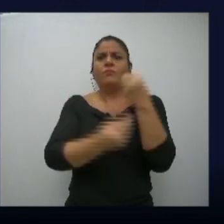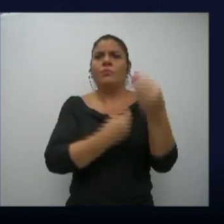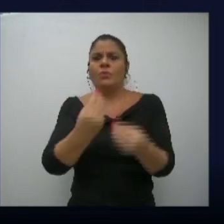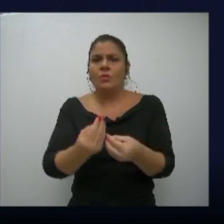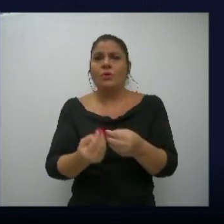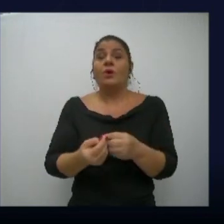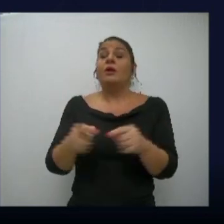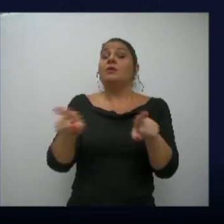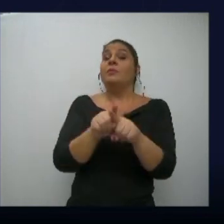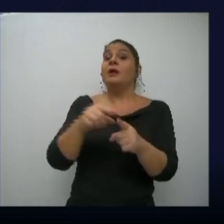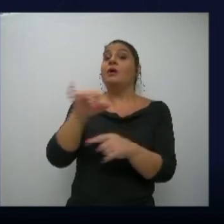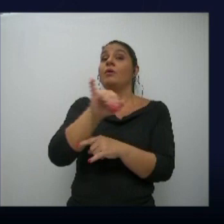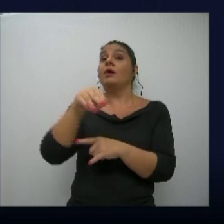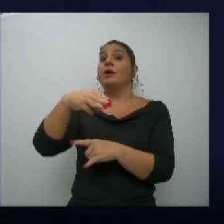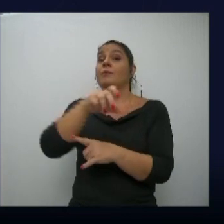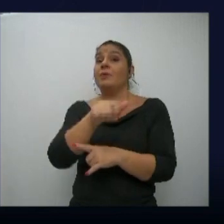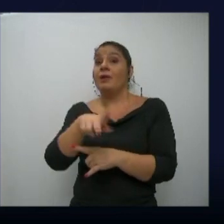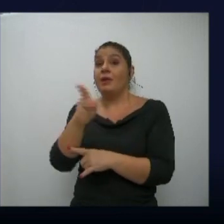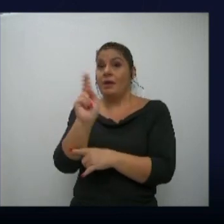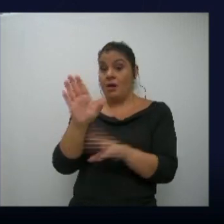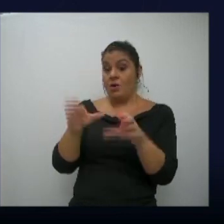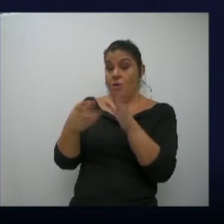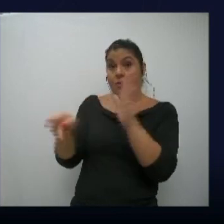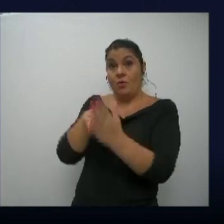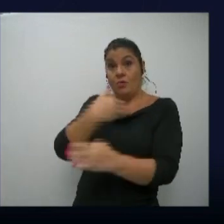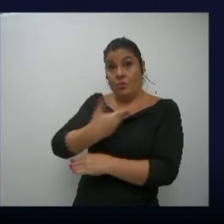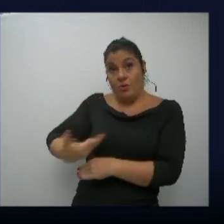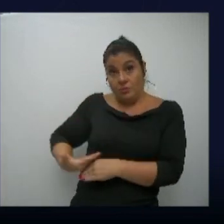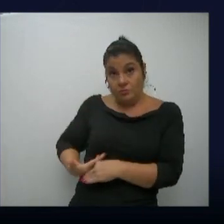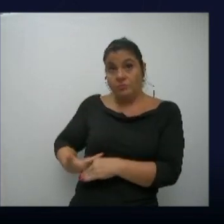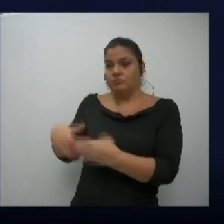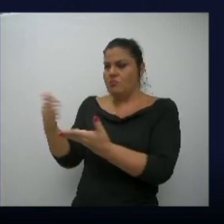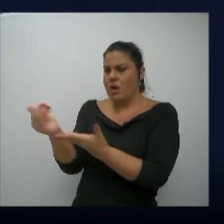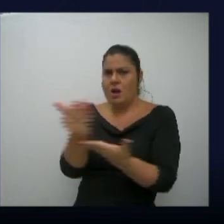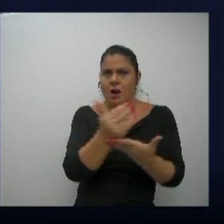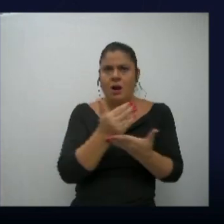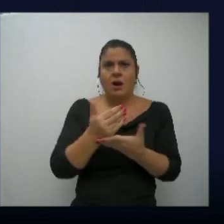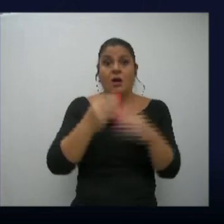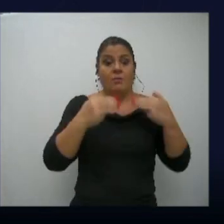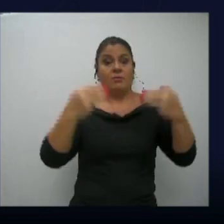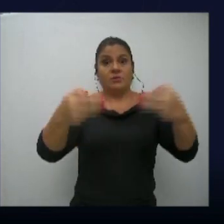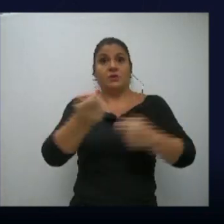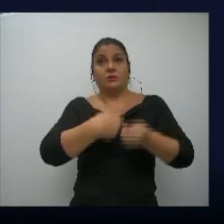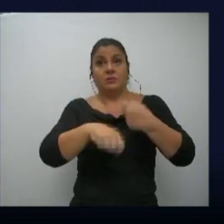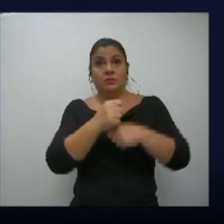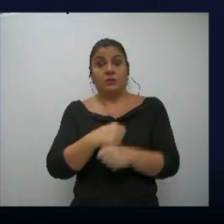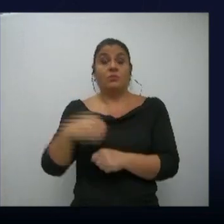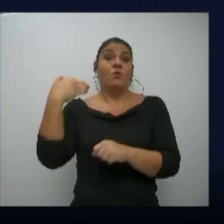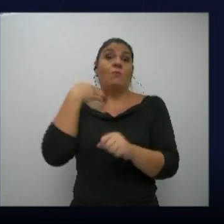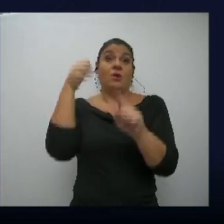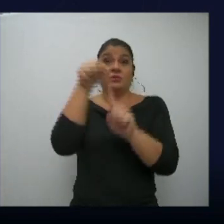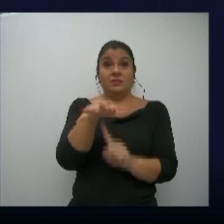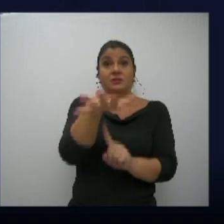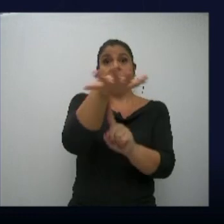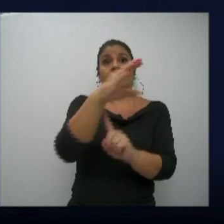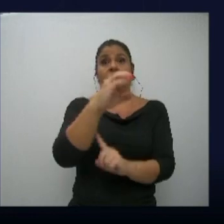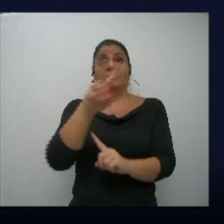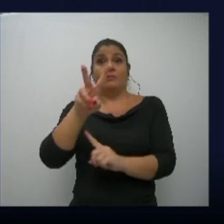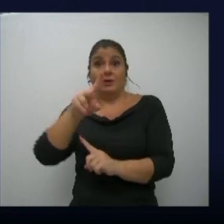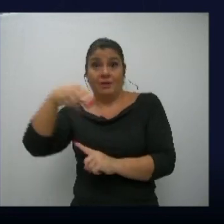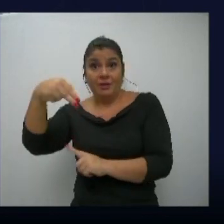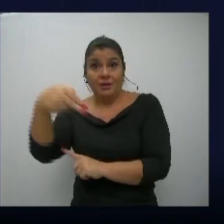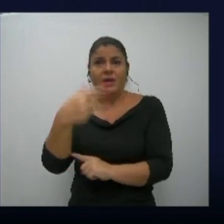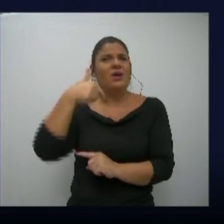a hoe Kátia um grupo do governo também capitaneado pelo Ministério da economia Banco Central para Ana cvm